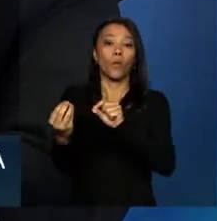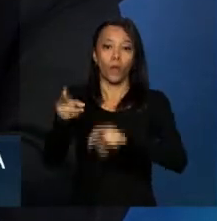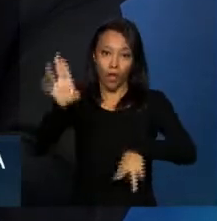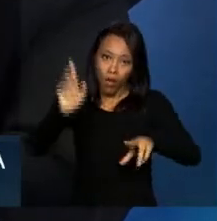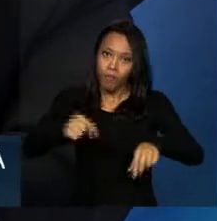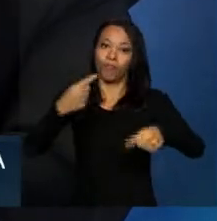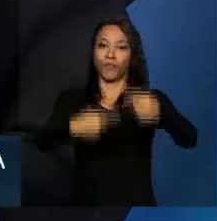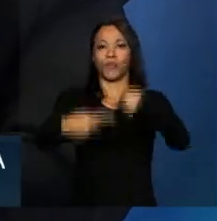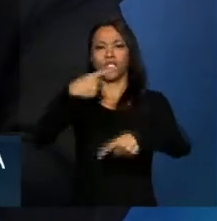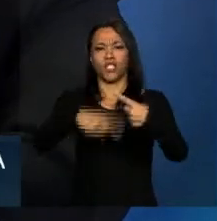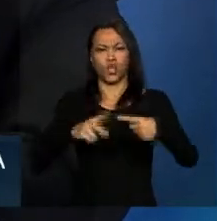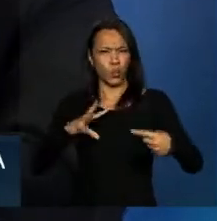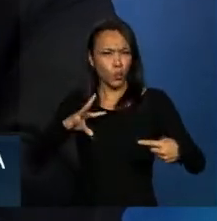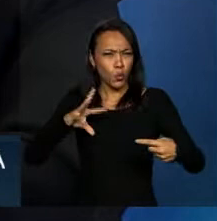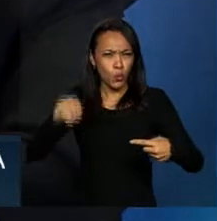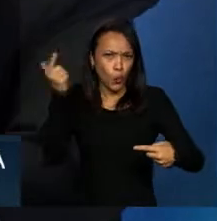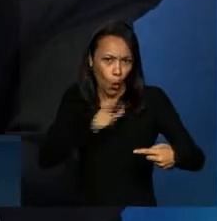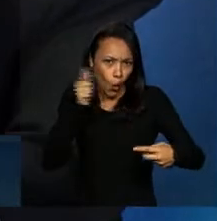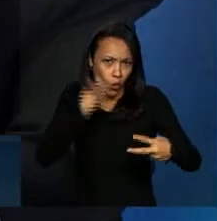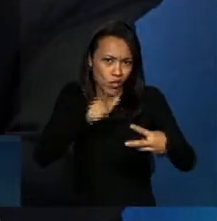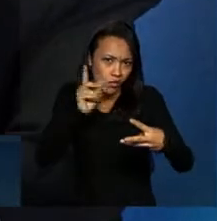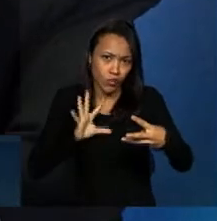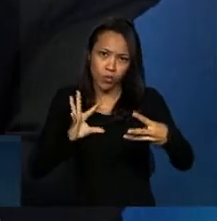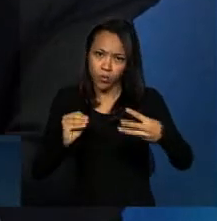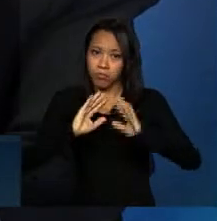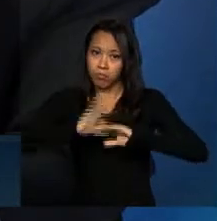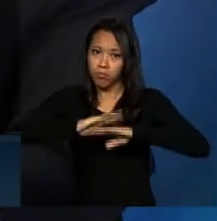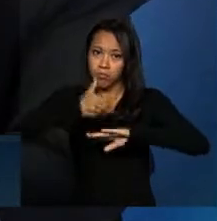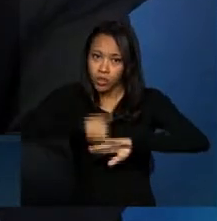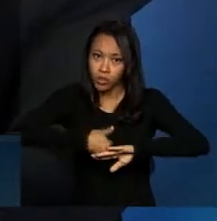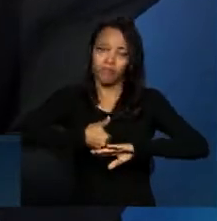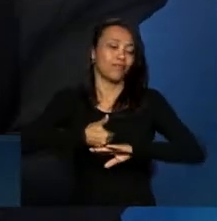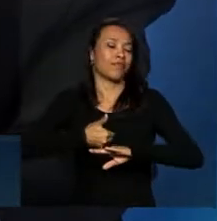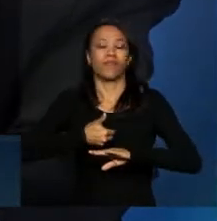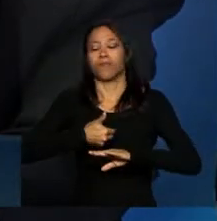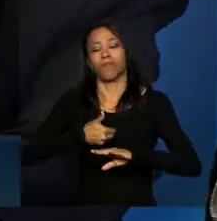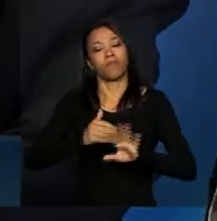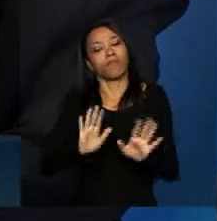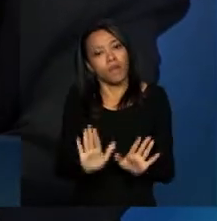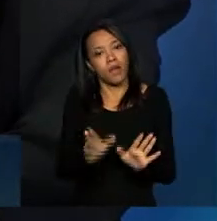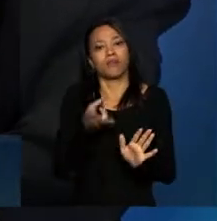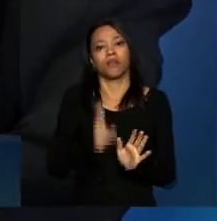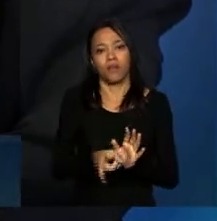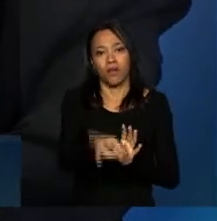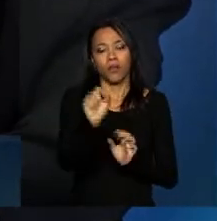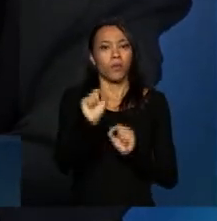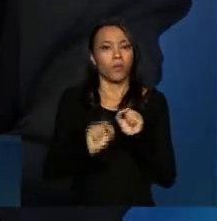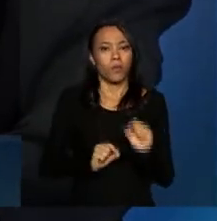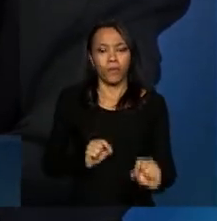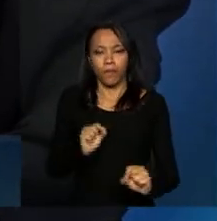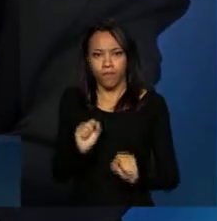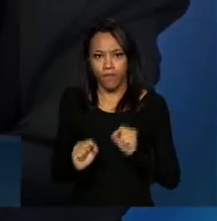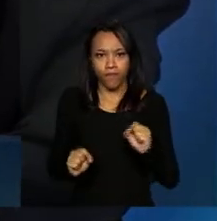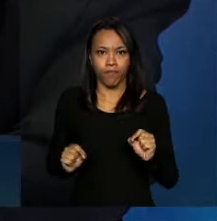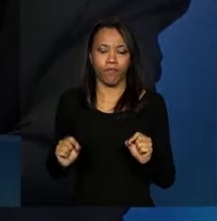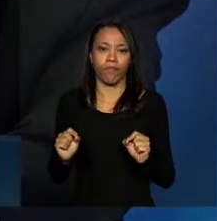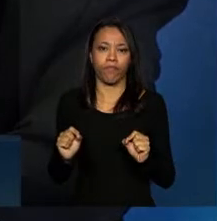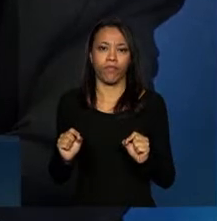conseguimos ganhar tudo o que pedimos, nunca, né? Mas sempre tivemos um processo